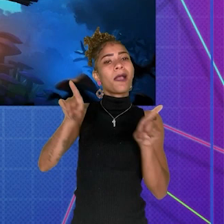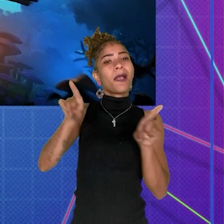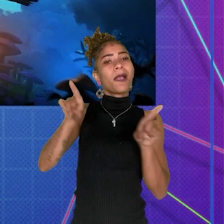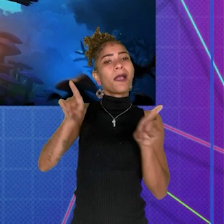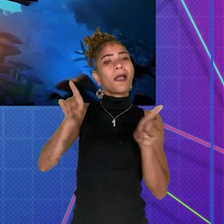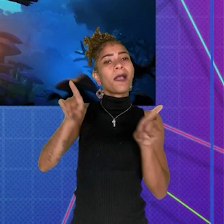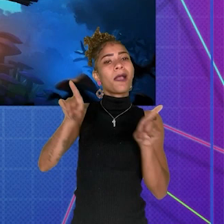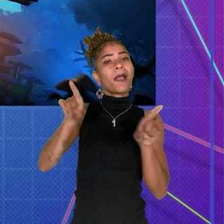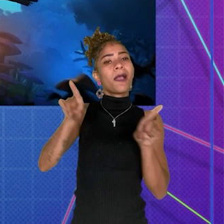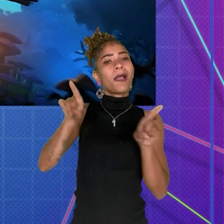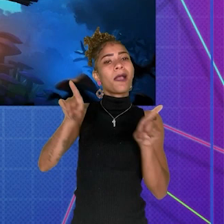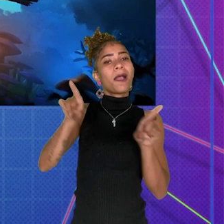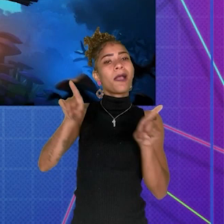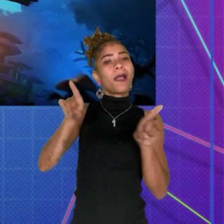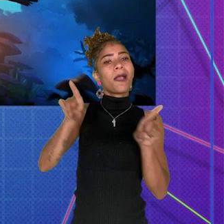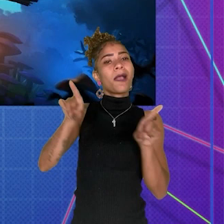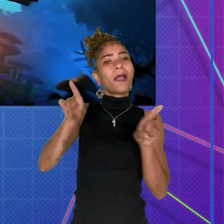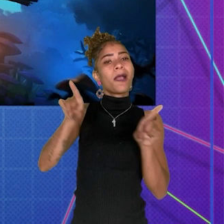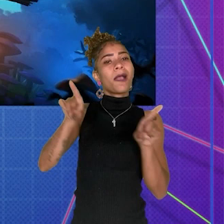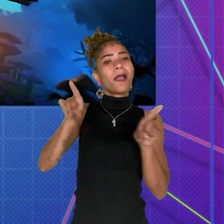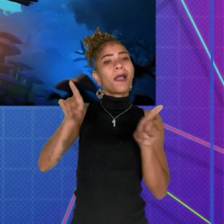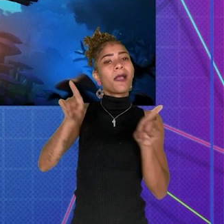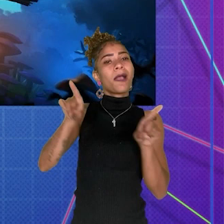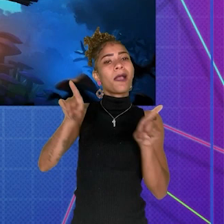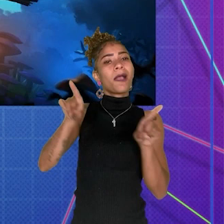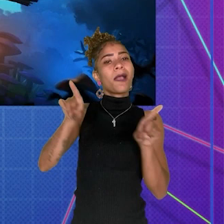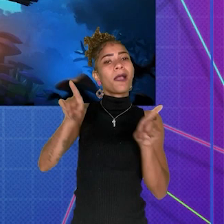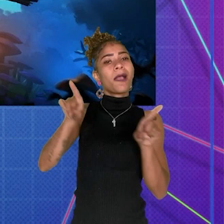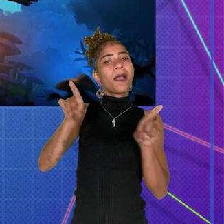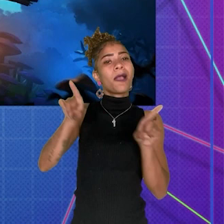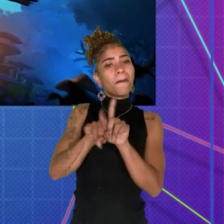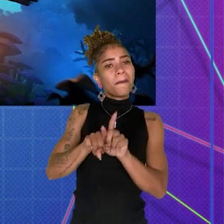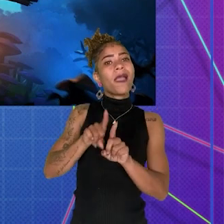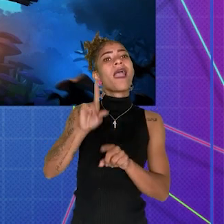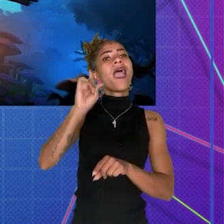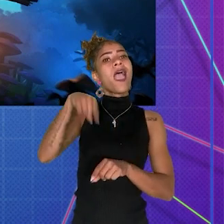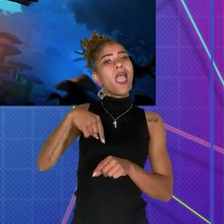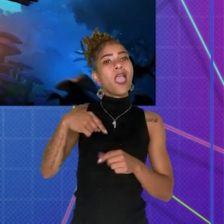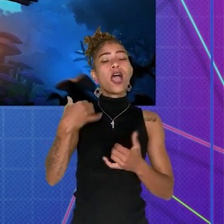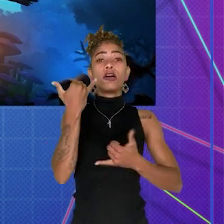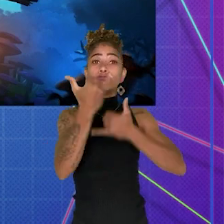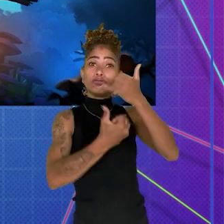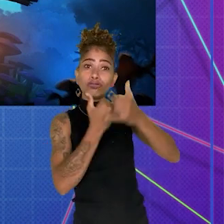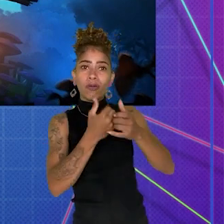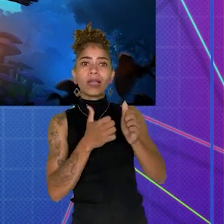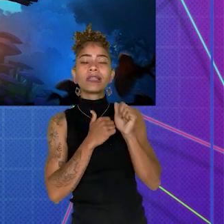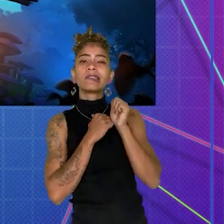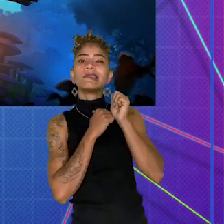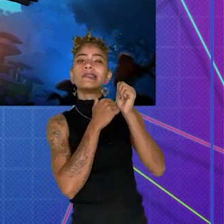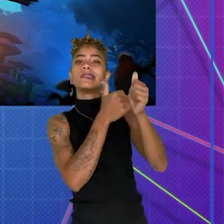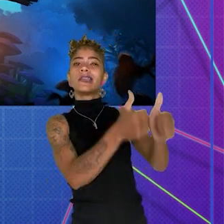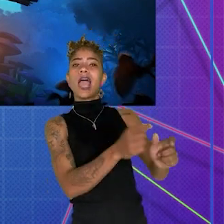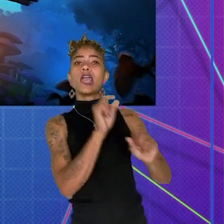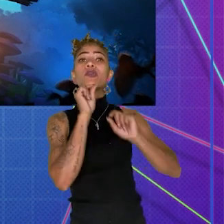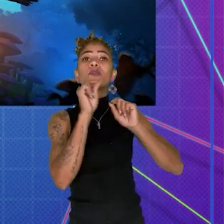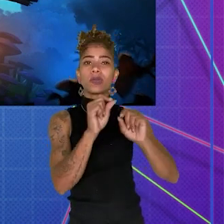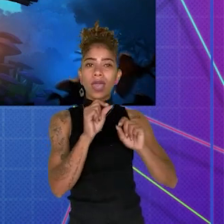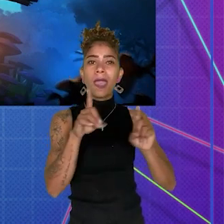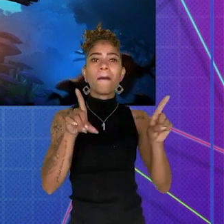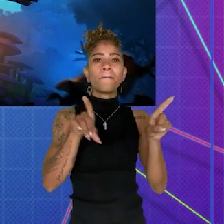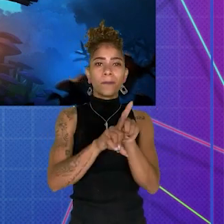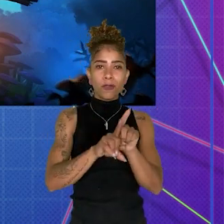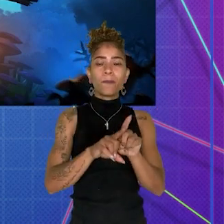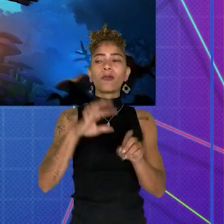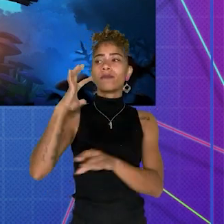parece dormir no colo de um ser bem maior, coberto de pelugem preta e face branca. Um jogo de plataforma e aventura que segue a jornada de Ori,